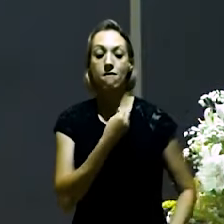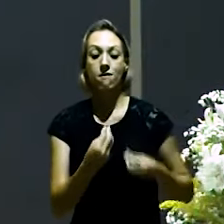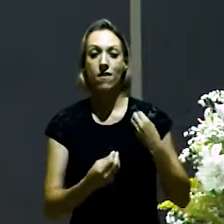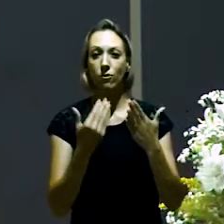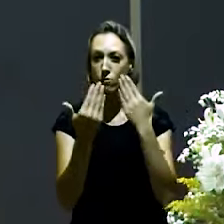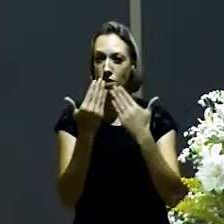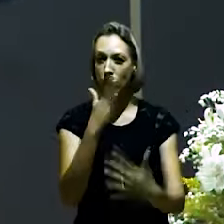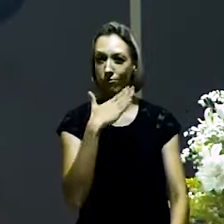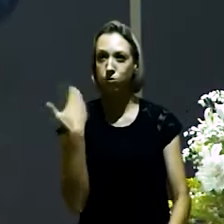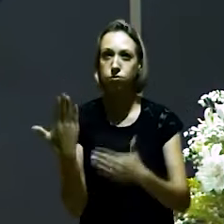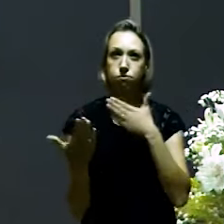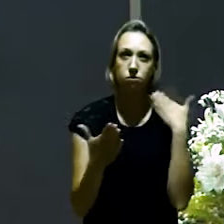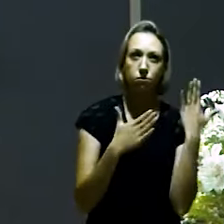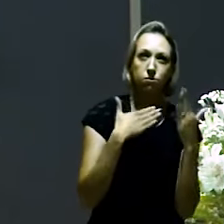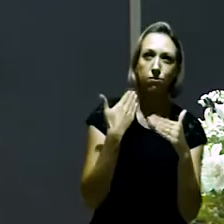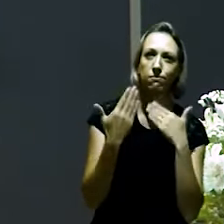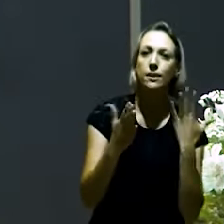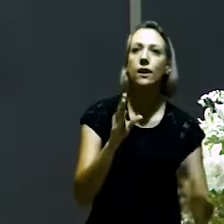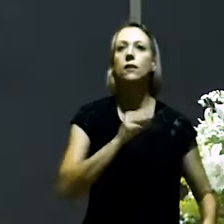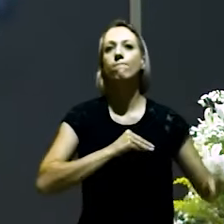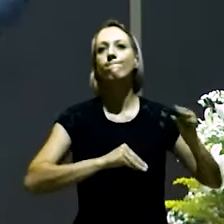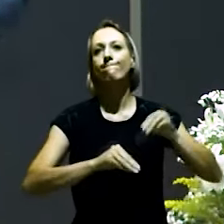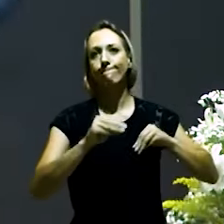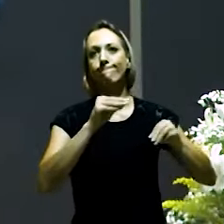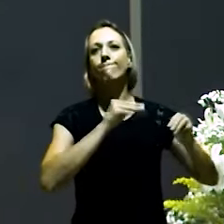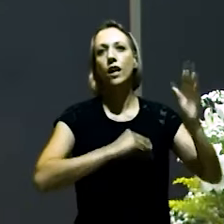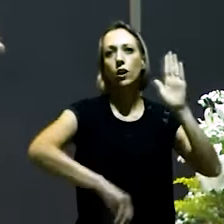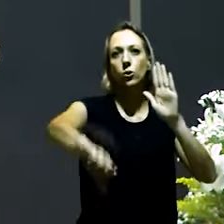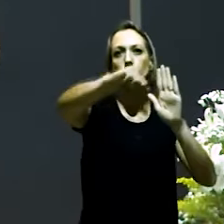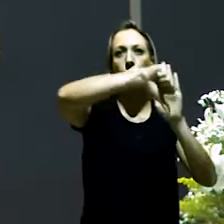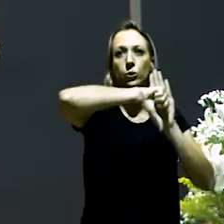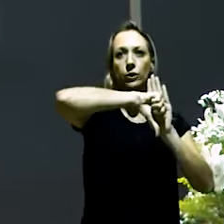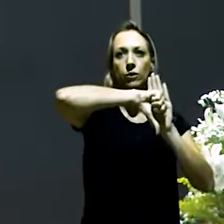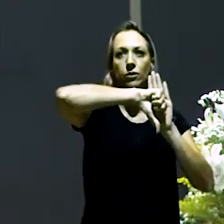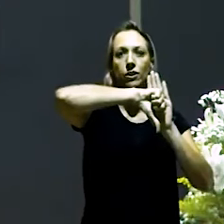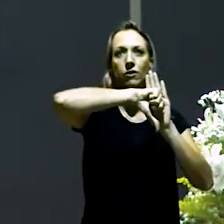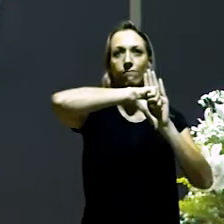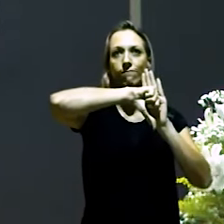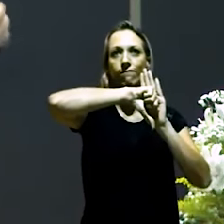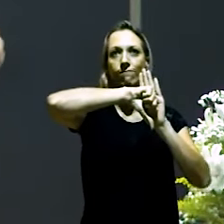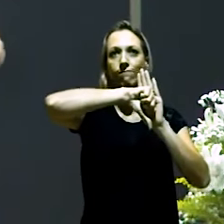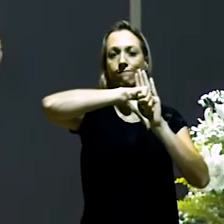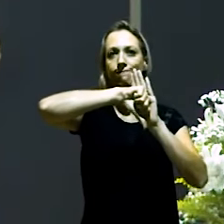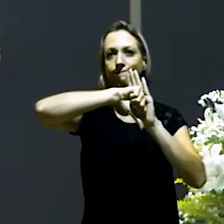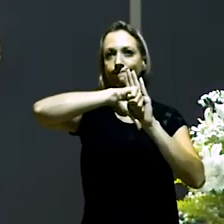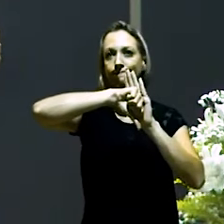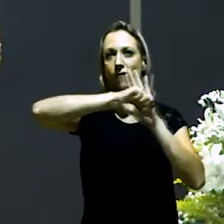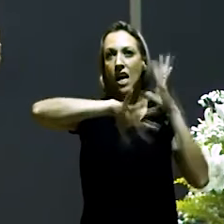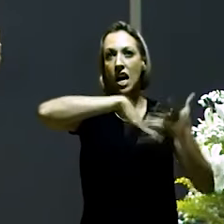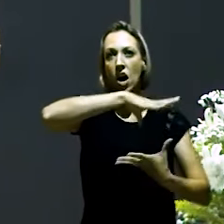mortos nos nossos delitos e nos nossos pecados. Volto a dizer, necrosados